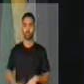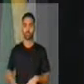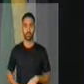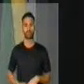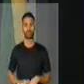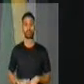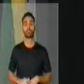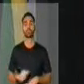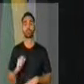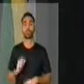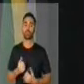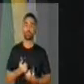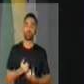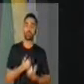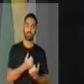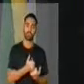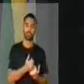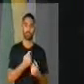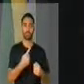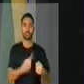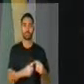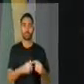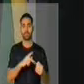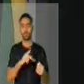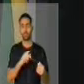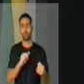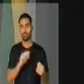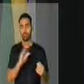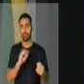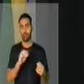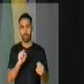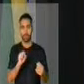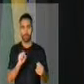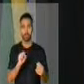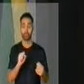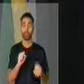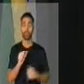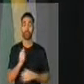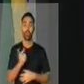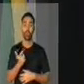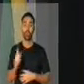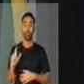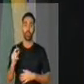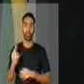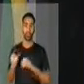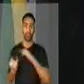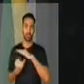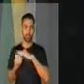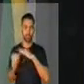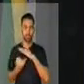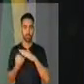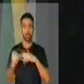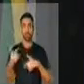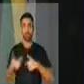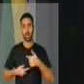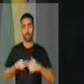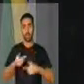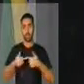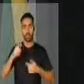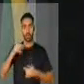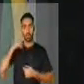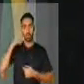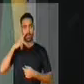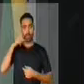oncologia da cidade de Patos, que é no sertão da Paraíba, e outras instituições que trabalham também na Paraíba. E não tem